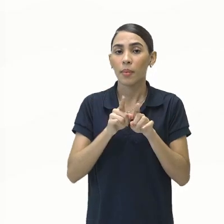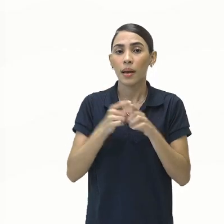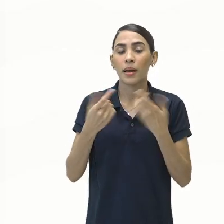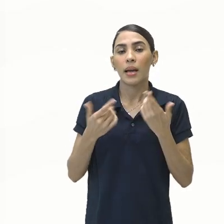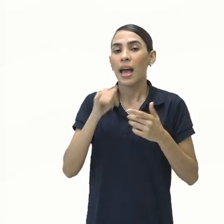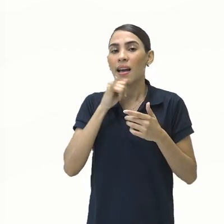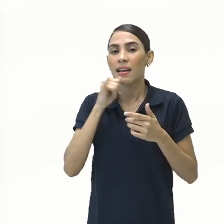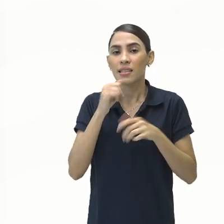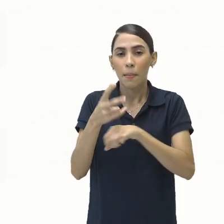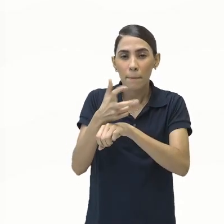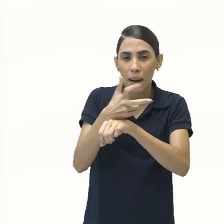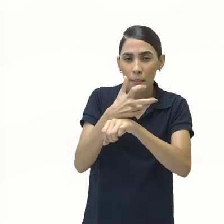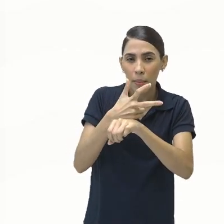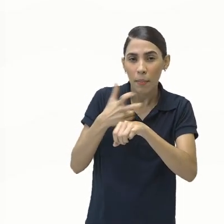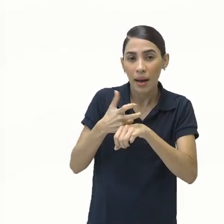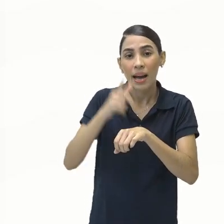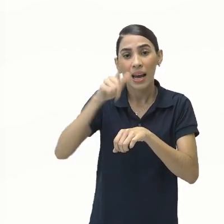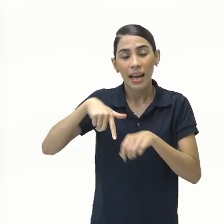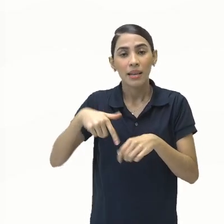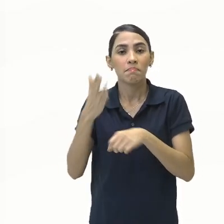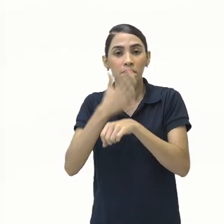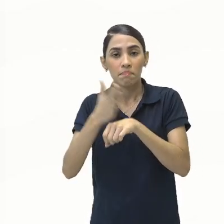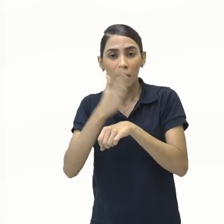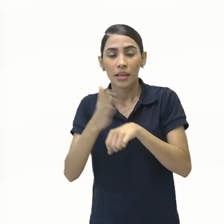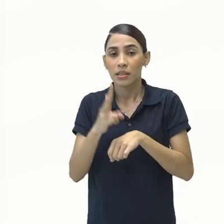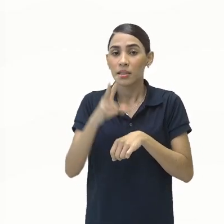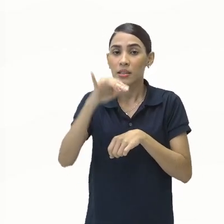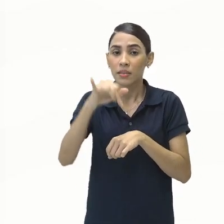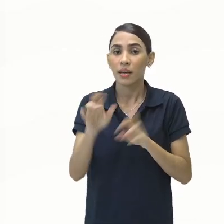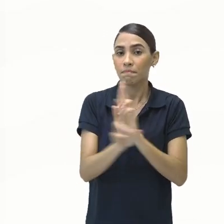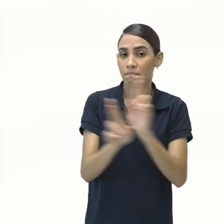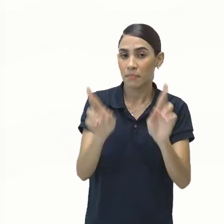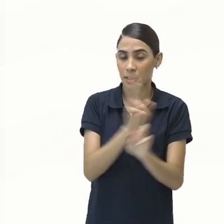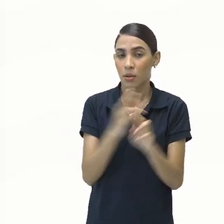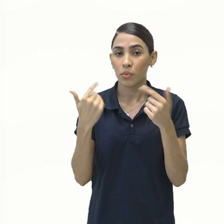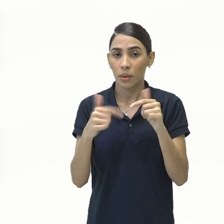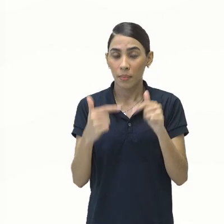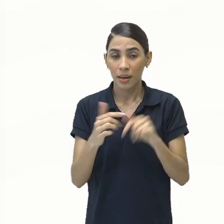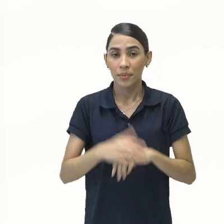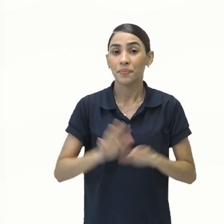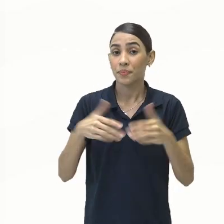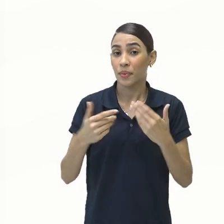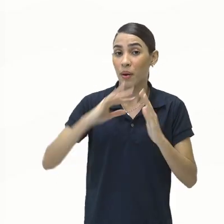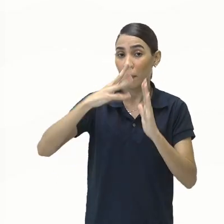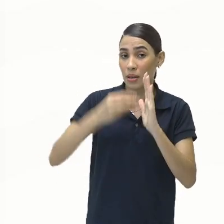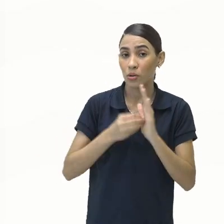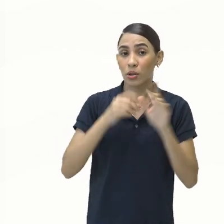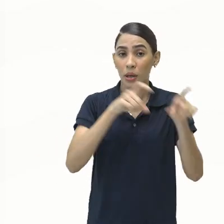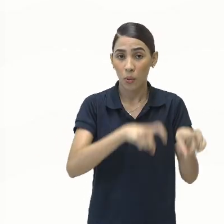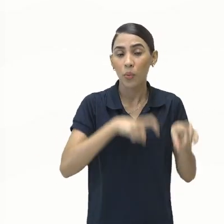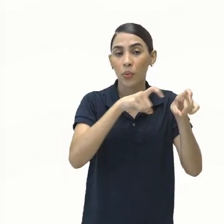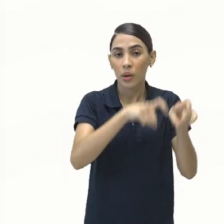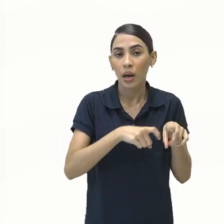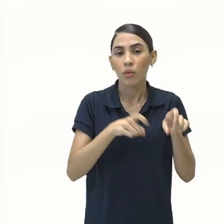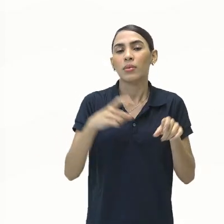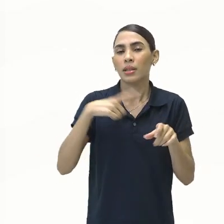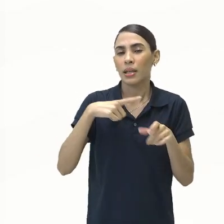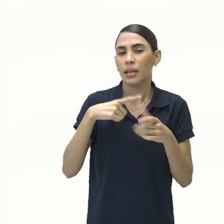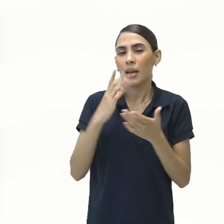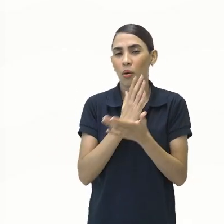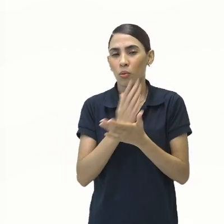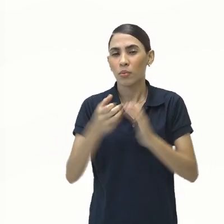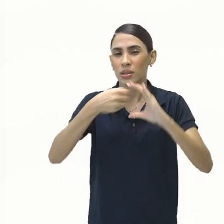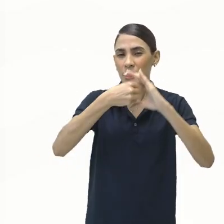extrativismo, são essas atividades que vão determinar essas relações de trabalho. Falando em Amazônia Rural, eu tenho aqui alguns pontos para a